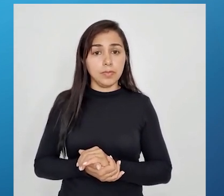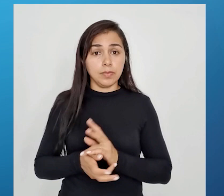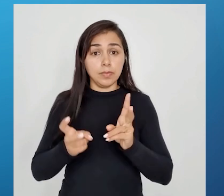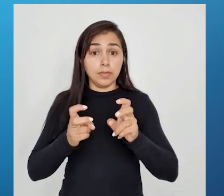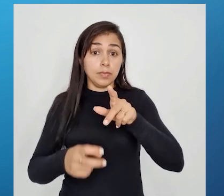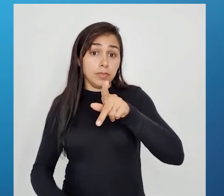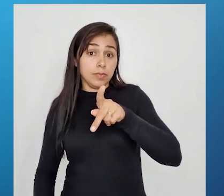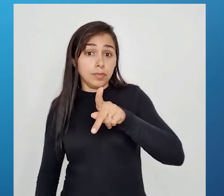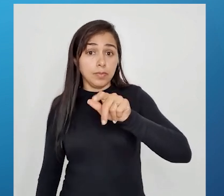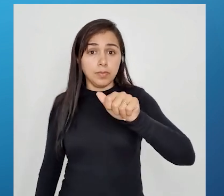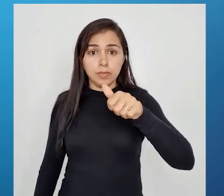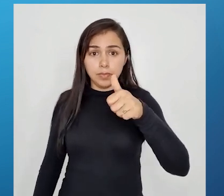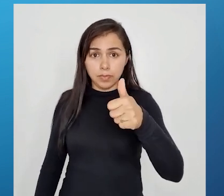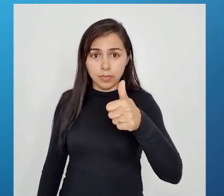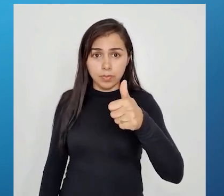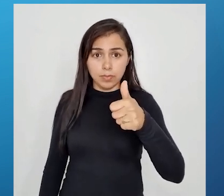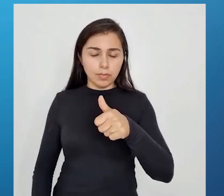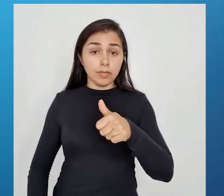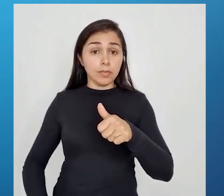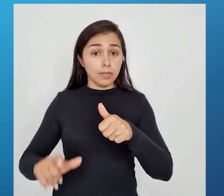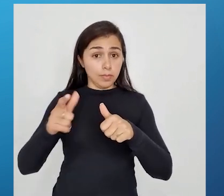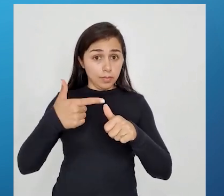P1, A1,